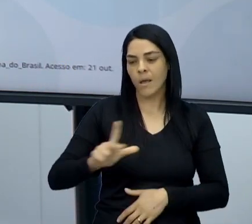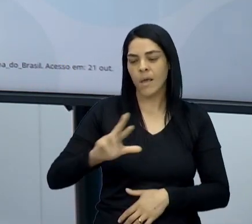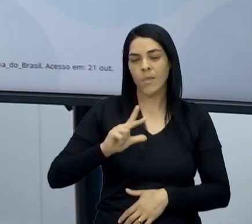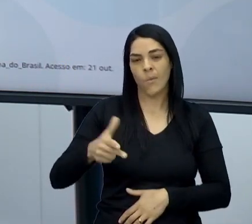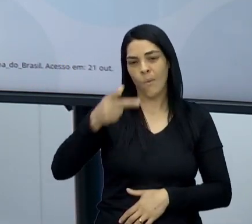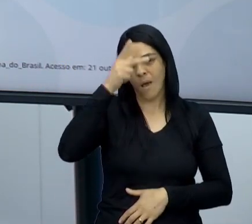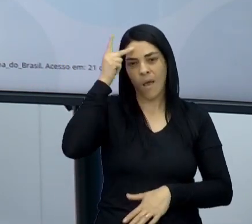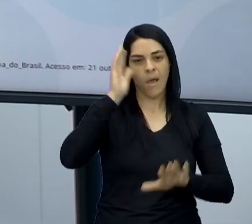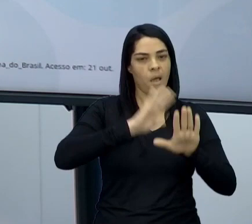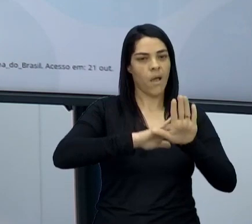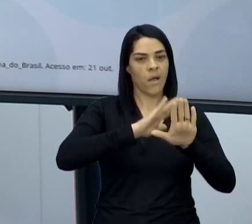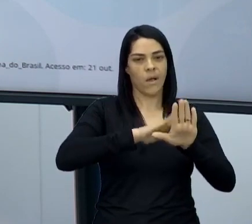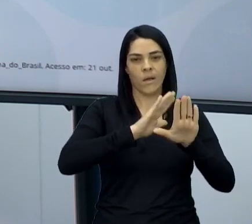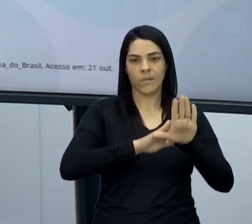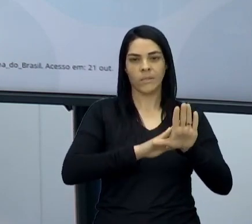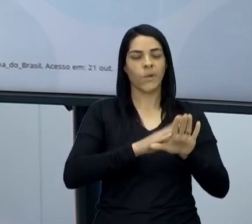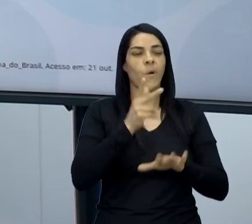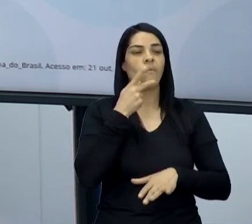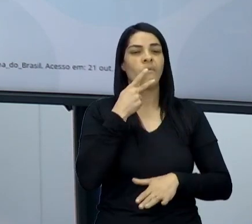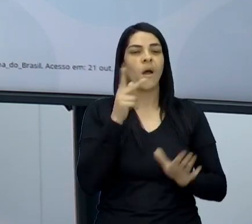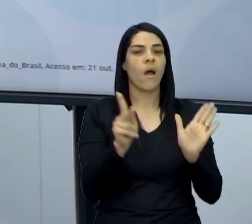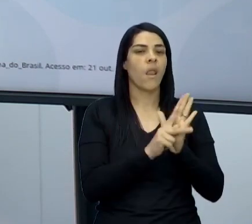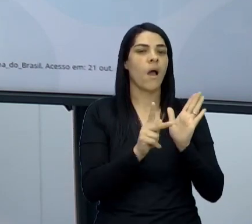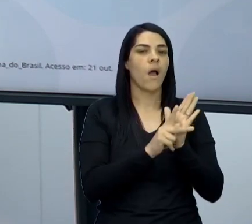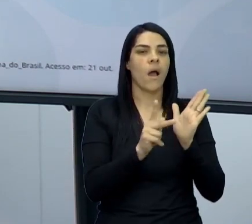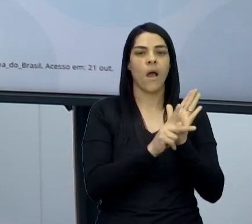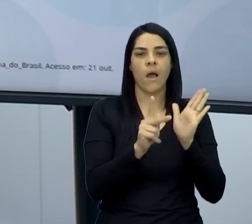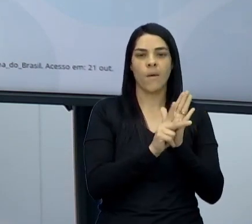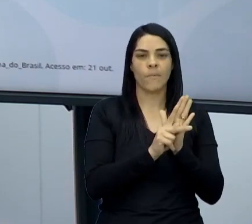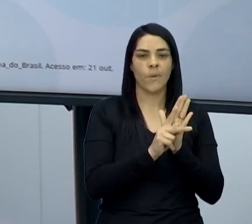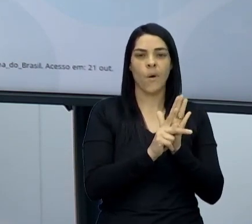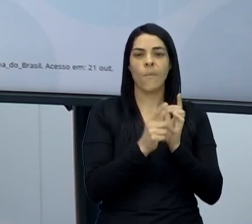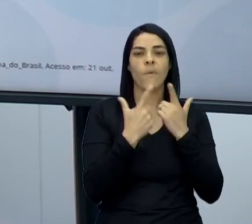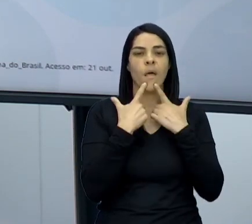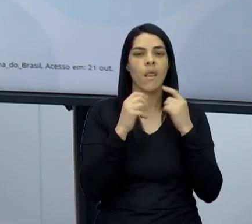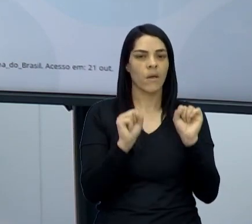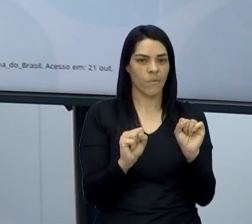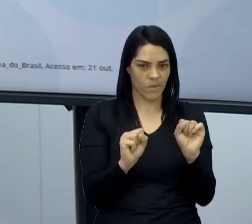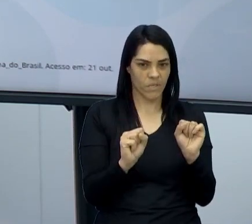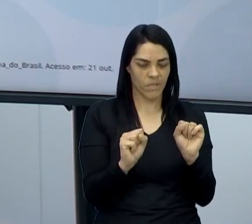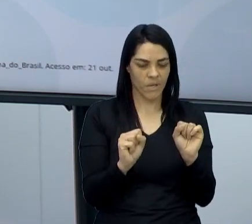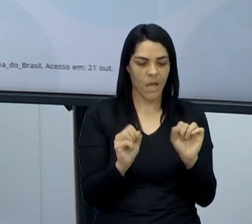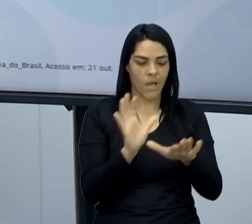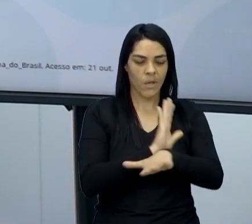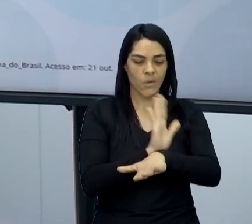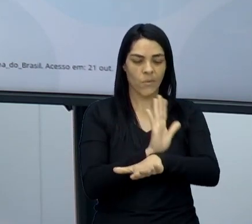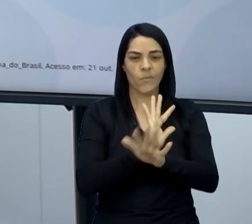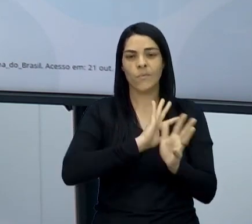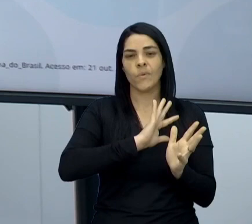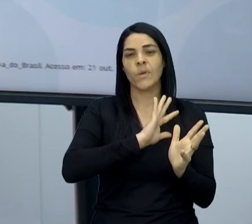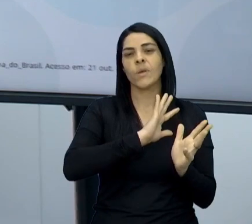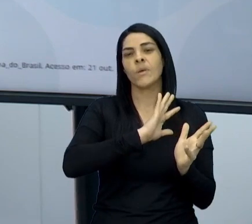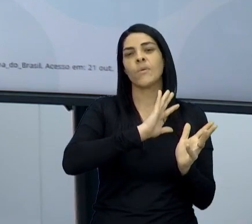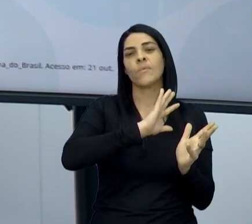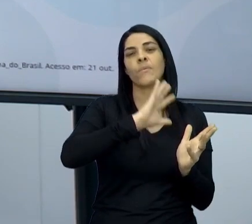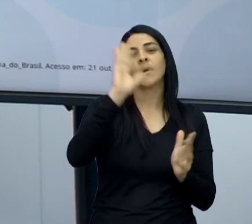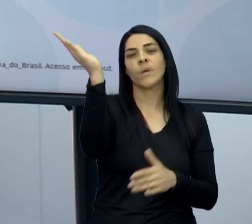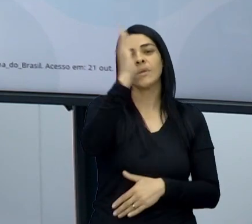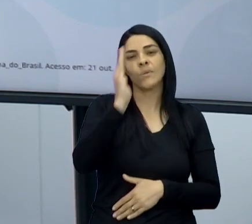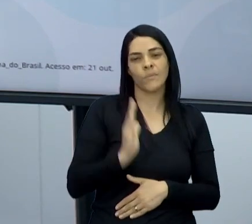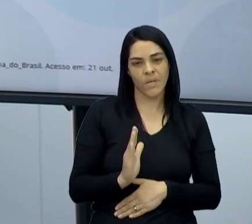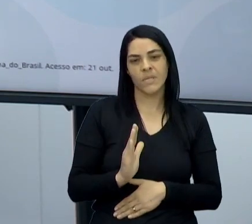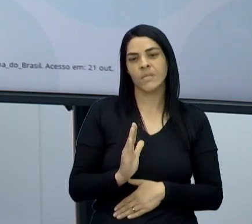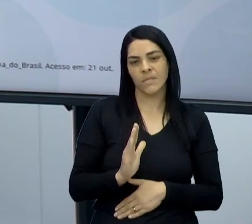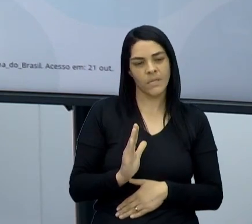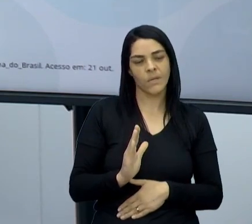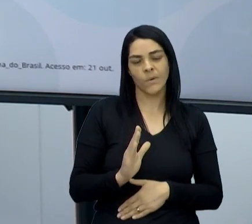delas, sem roteiro, olha, coloca numa situação e vai gravando a pessoa. E filmes nacionais foram feitos assim. Por exemplo, Vidas Secas,